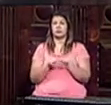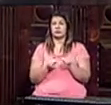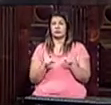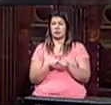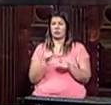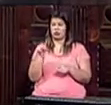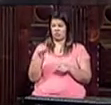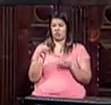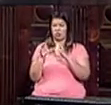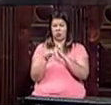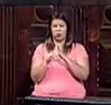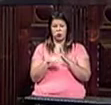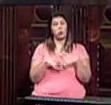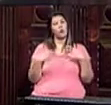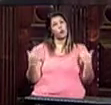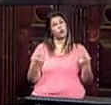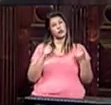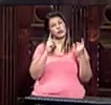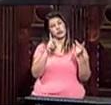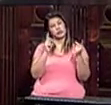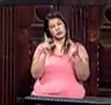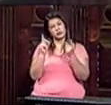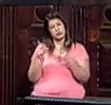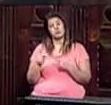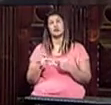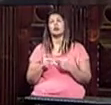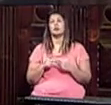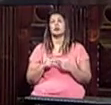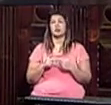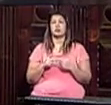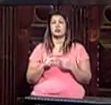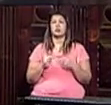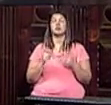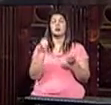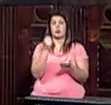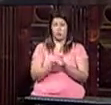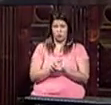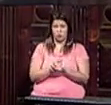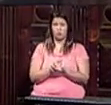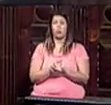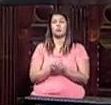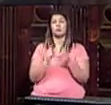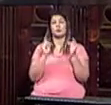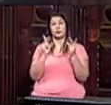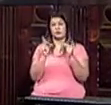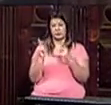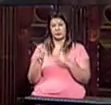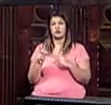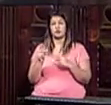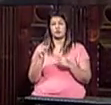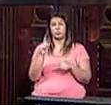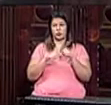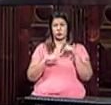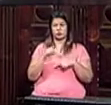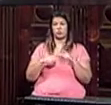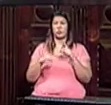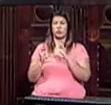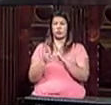que rouba ou aquele que vende produto roubado, aquele que compra ou aquele que vende produto